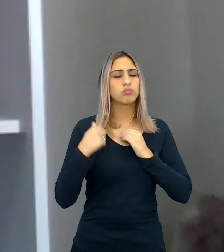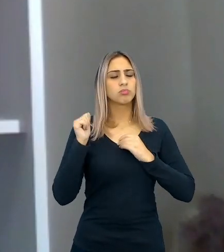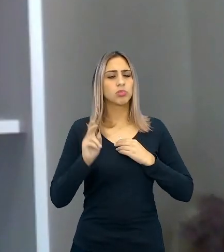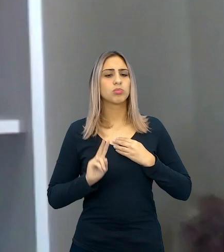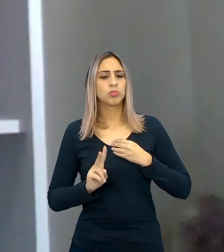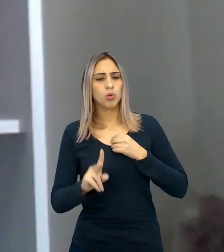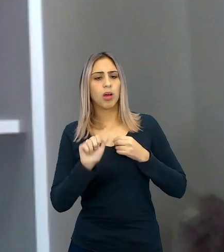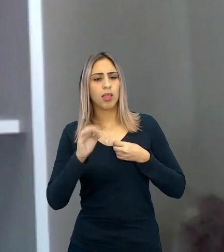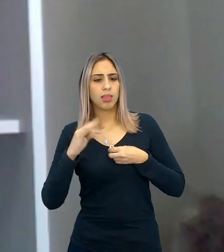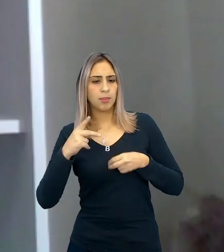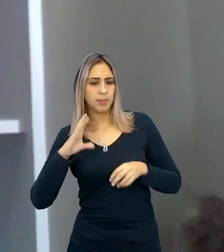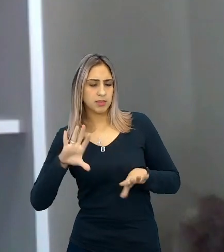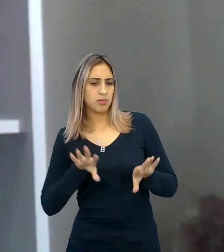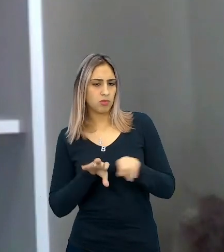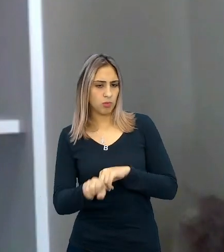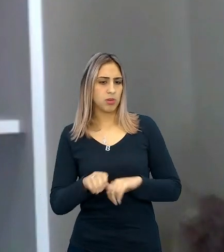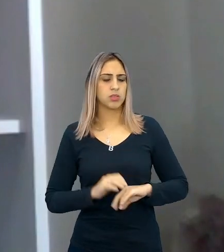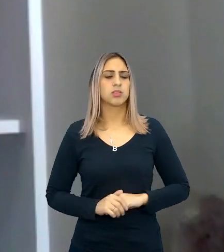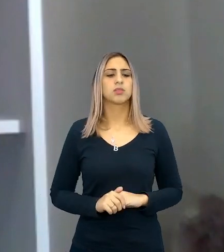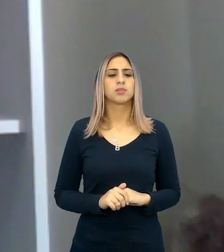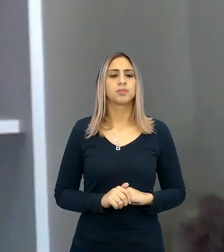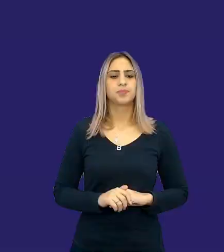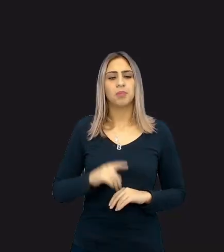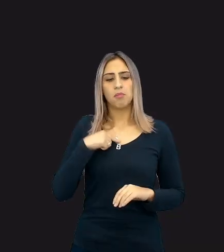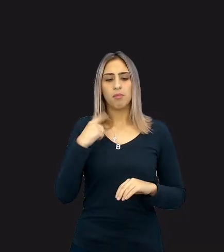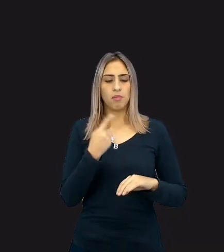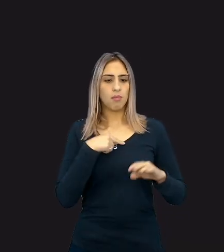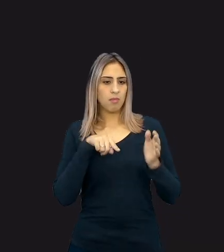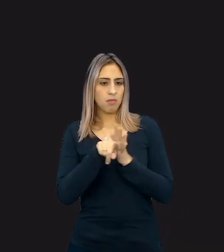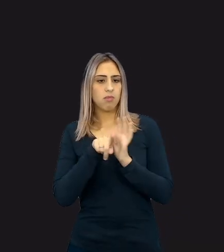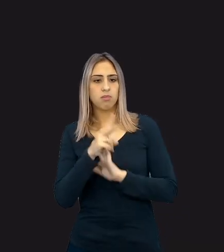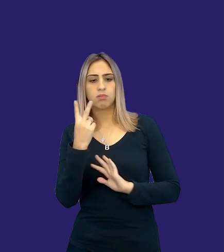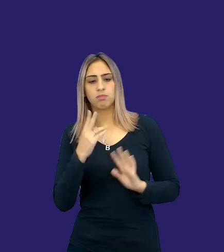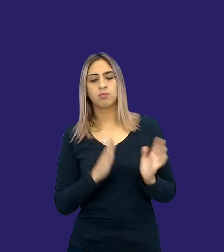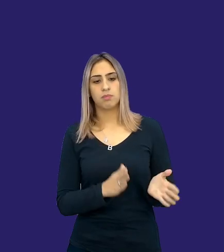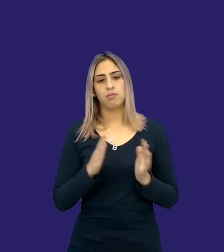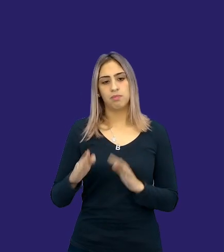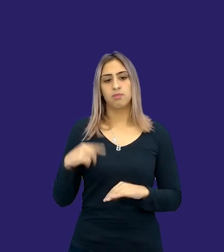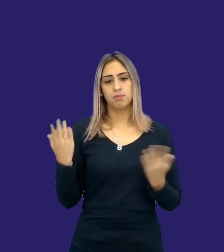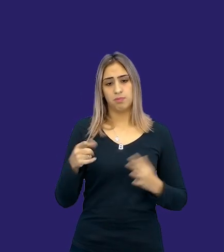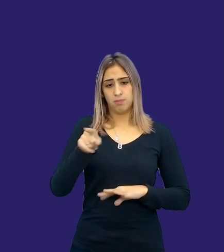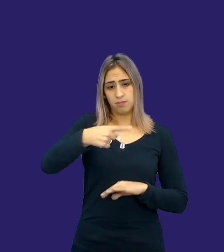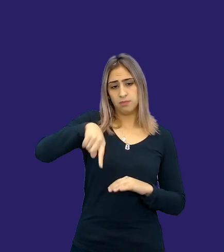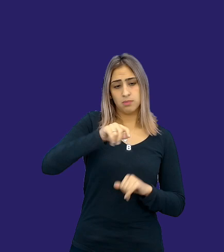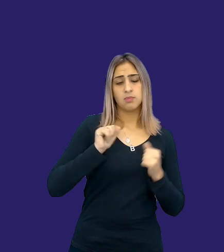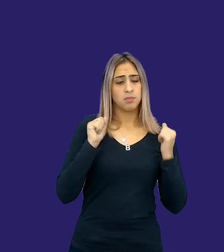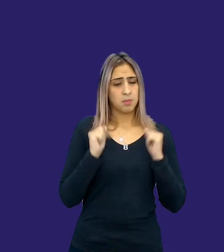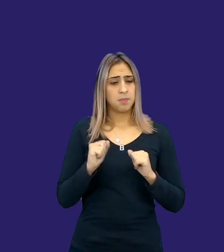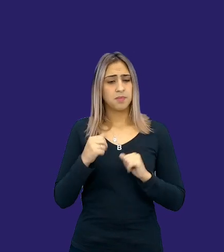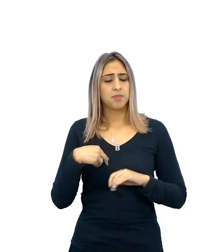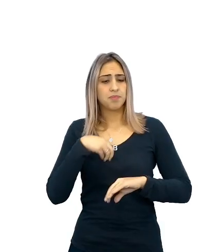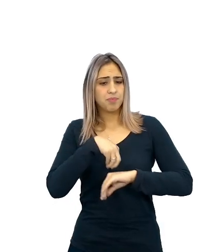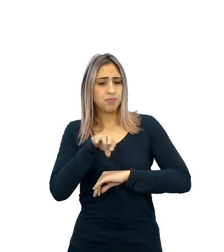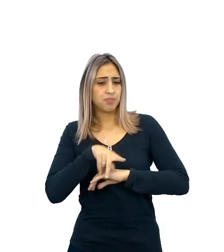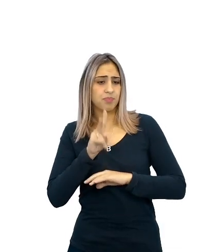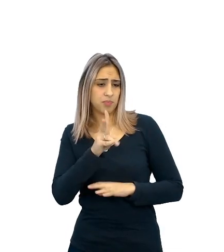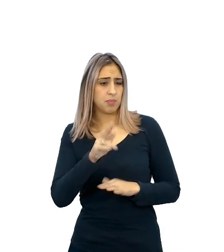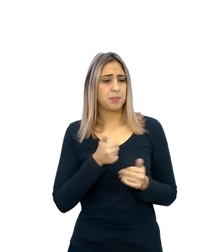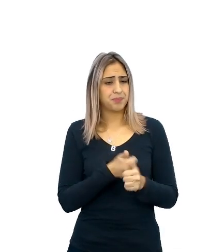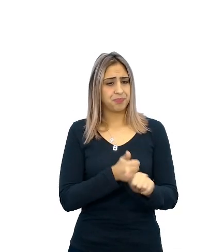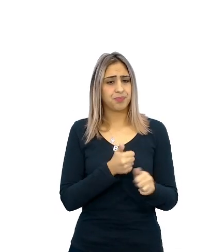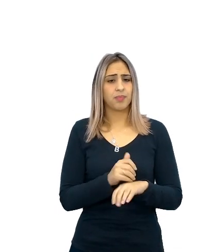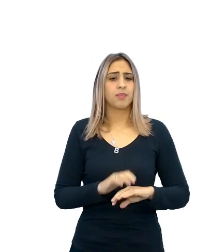possamos fazer aqui o nosso questionamento nesse segundo momento e assim vocês poder dar aqui prosseguimento,